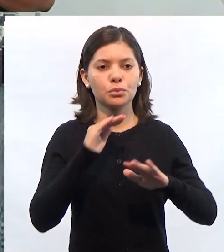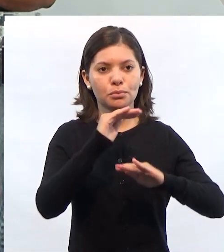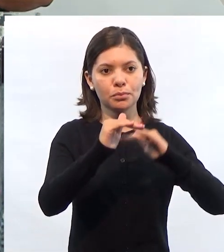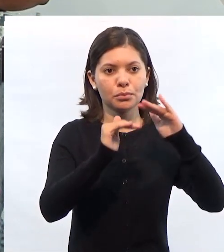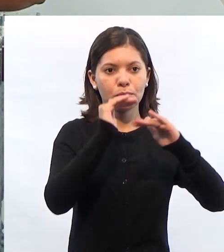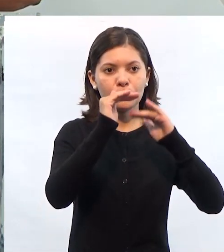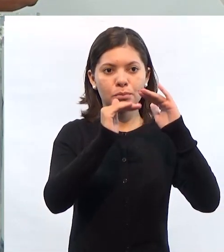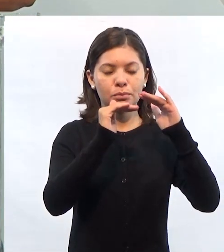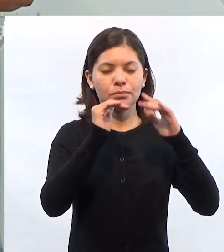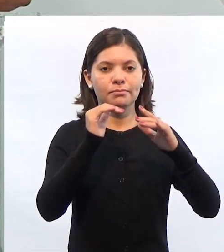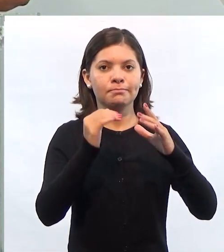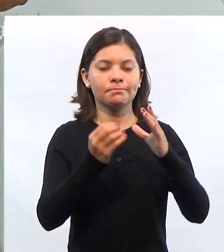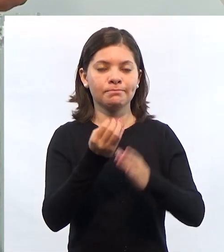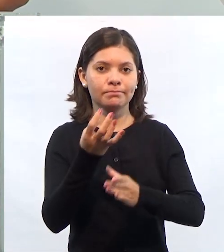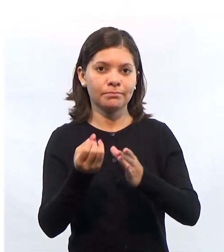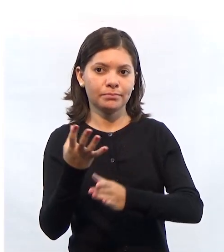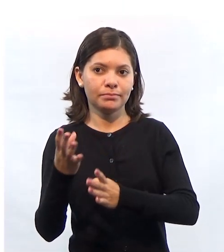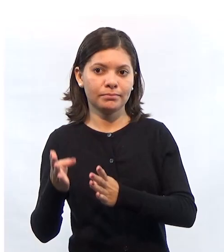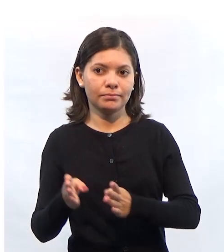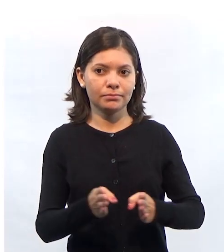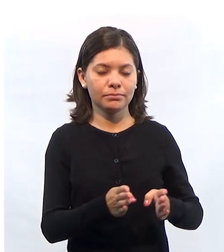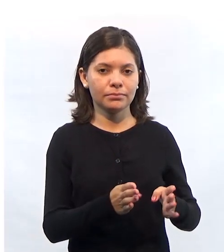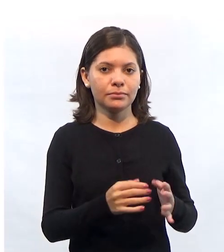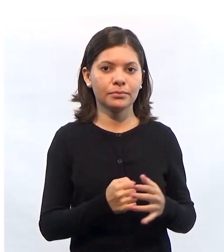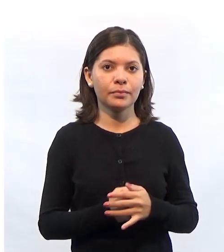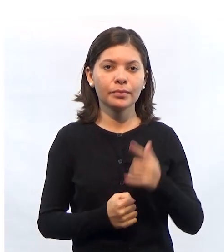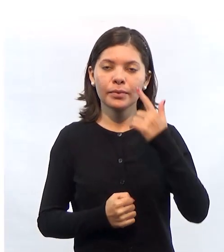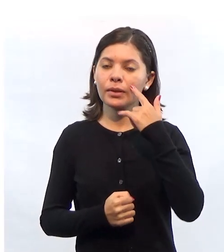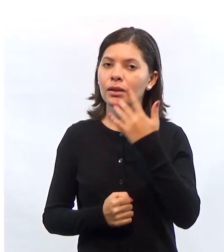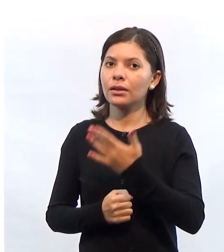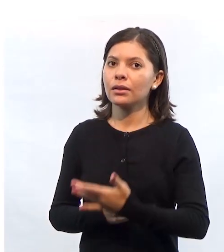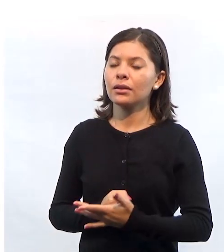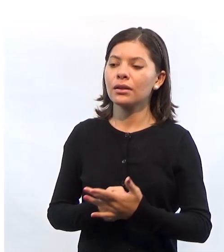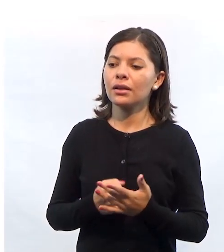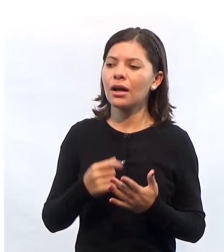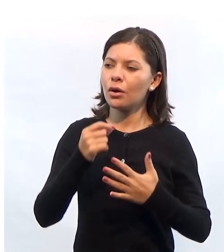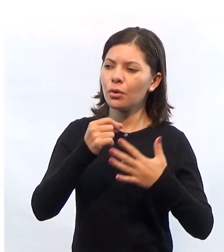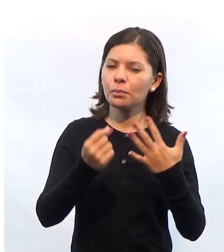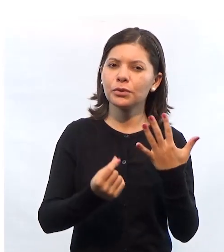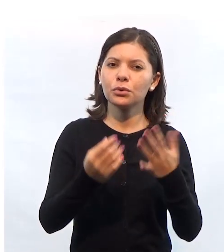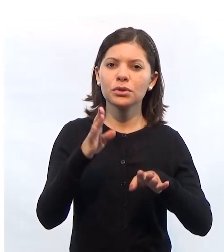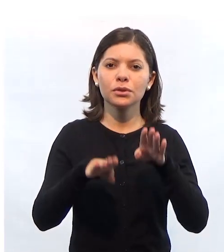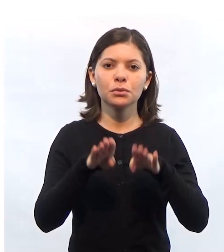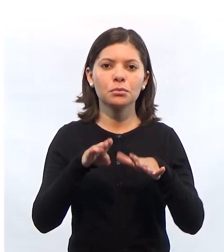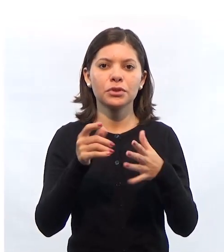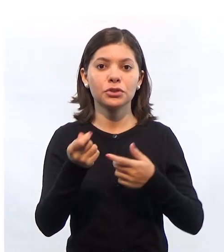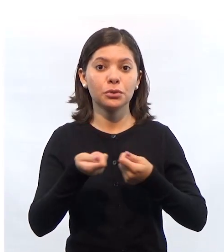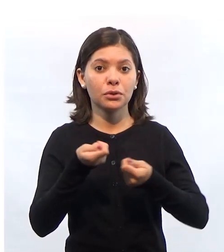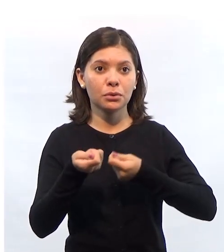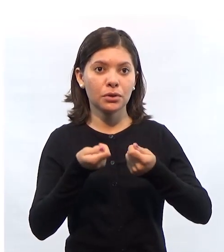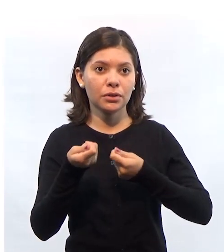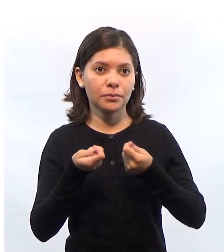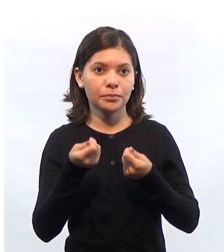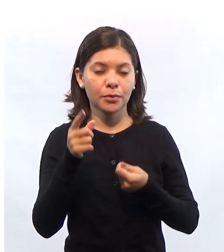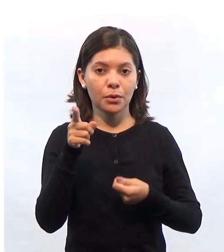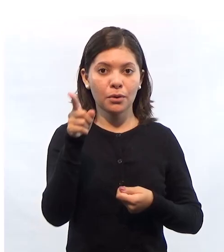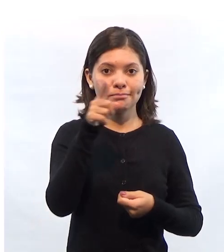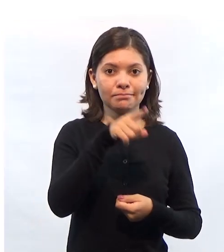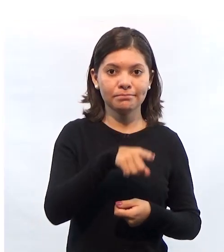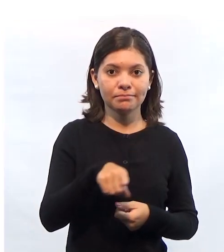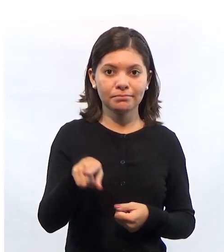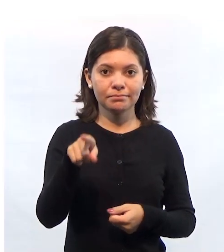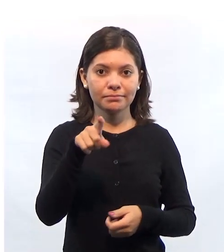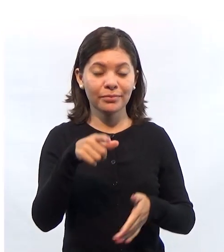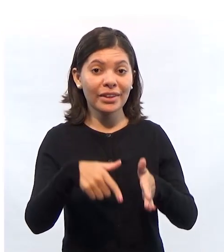dos processos de fabricação Aqui nós temos também algumas opções de controle tem os controles antes da